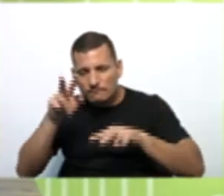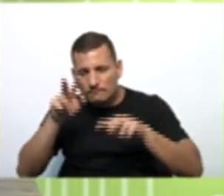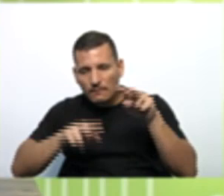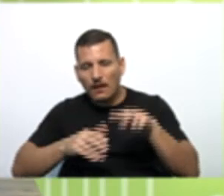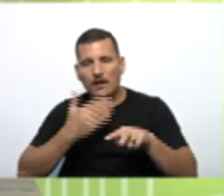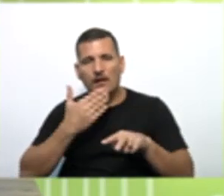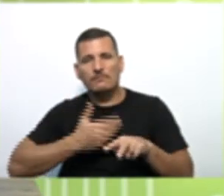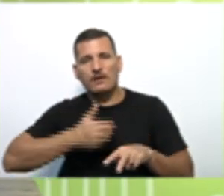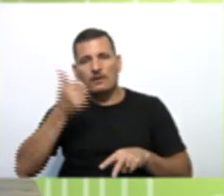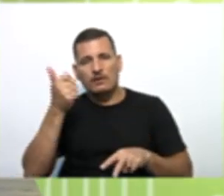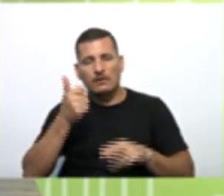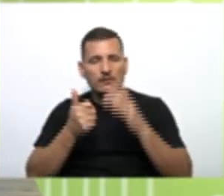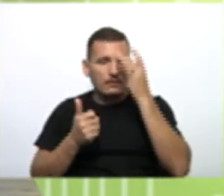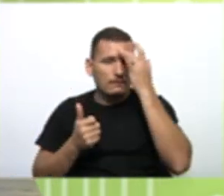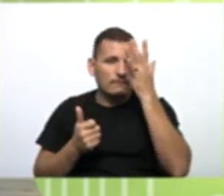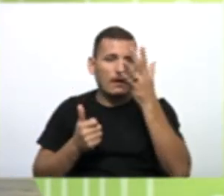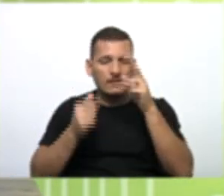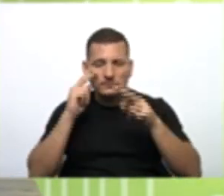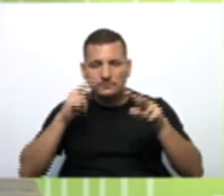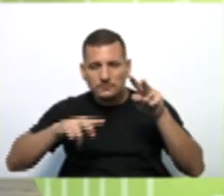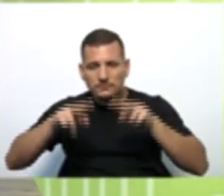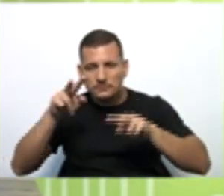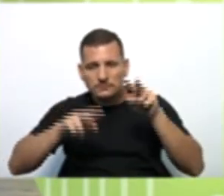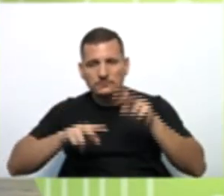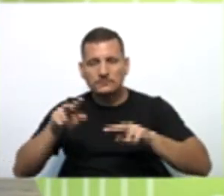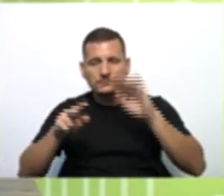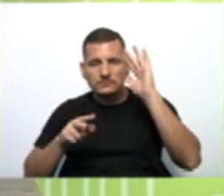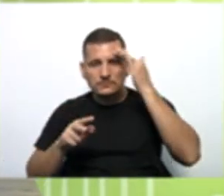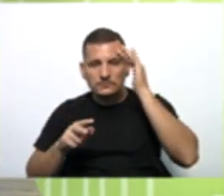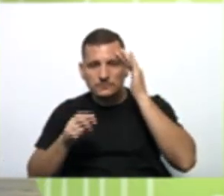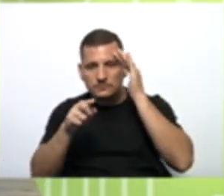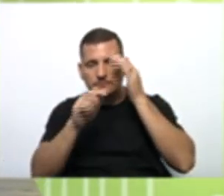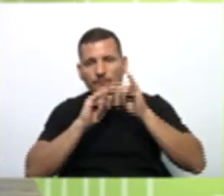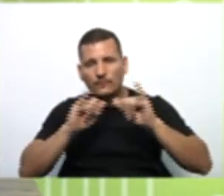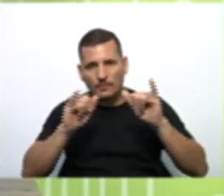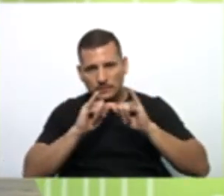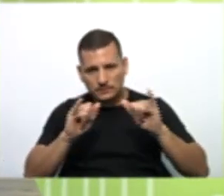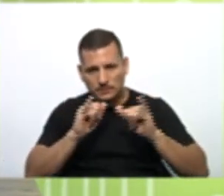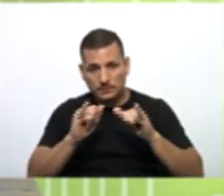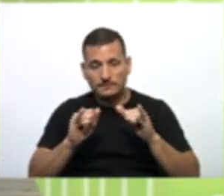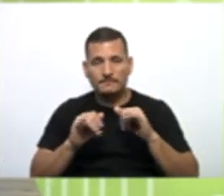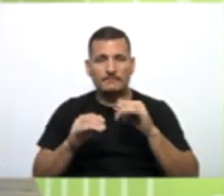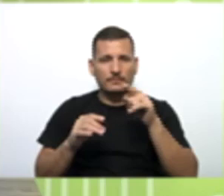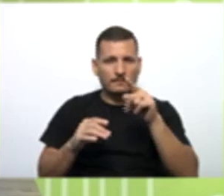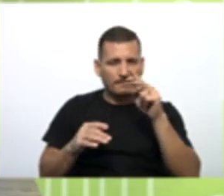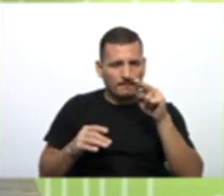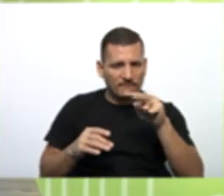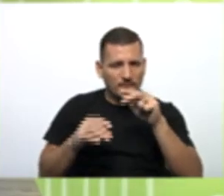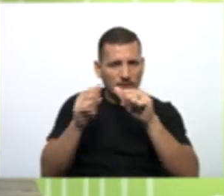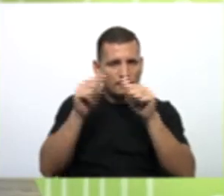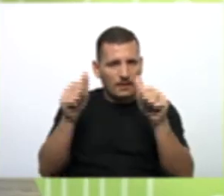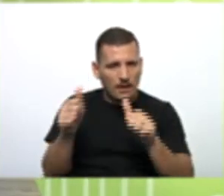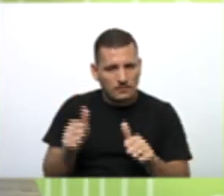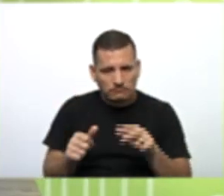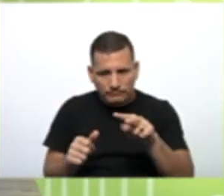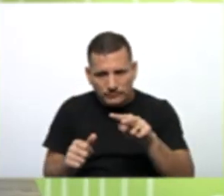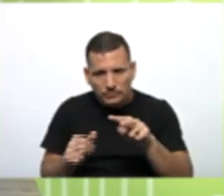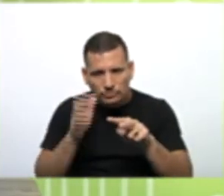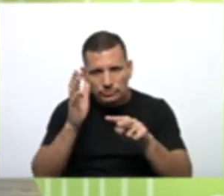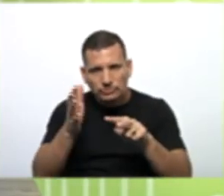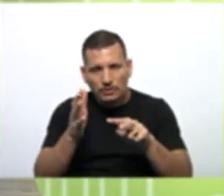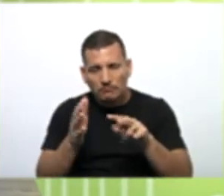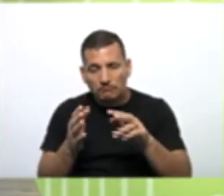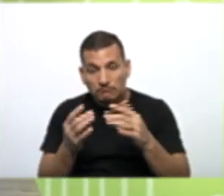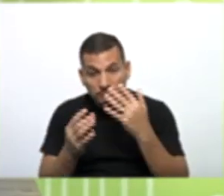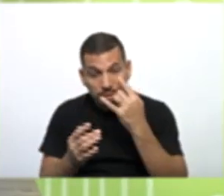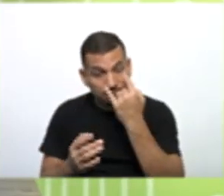visibilidade, é mais fácil a visualização e a compreensão da informação. Então, quando você vê uma imagem, você vê um gráfico, você já até chama